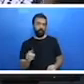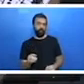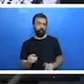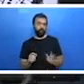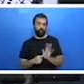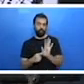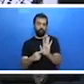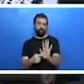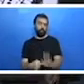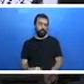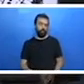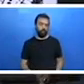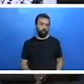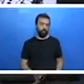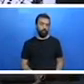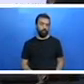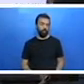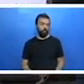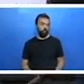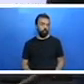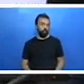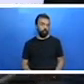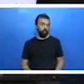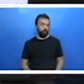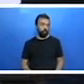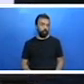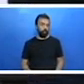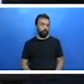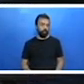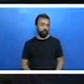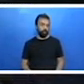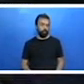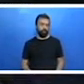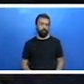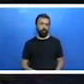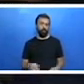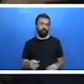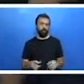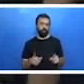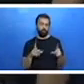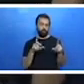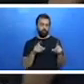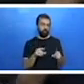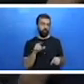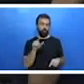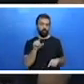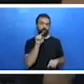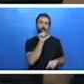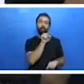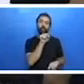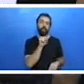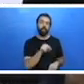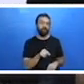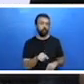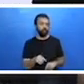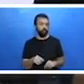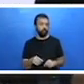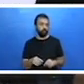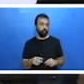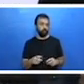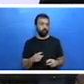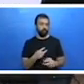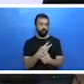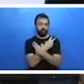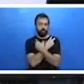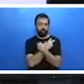cordel narrada em versos. Então aqui nós temos, olha só, para você clicar no Lampião e na Maria Bonita para